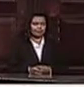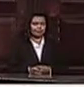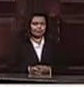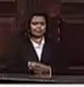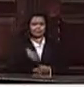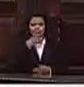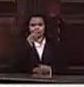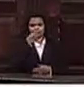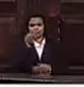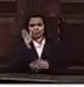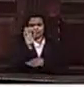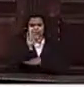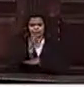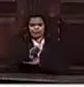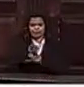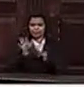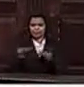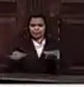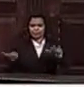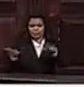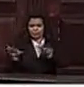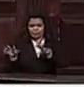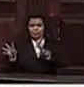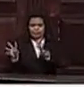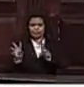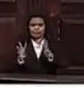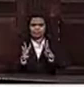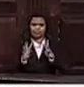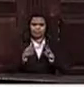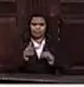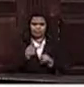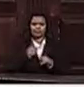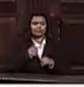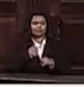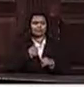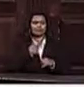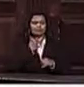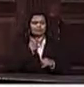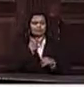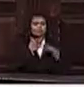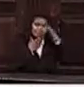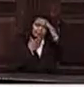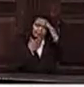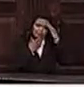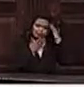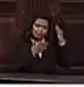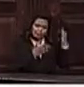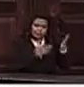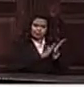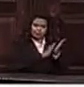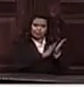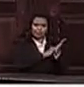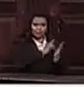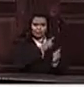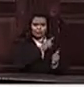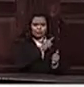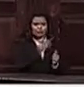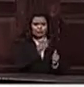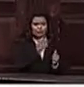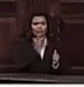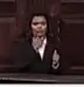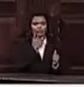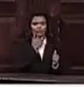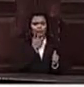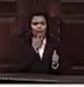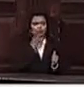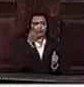Boa tarde a todas e todos. Eu queria saudar o nosso presidente em exercício, o deputado Jânio Mendes, nossos